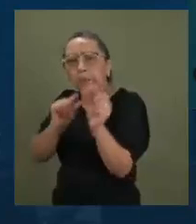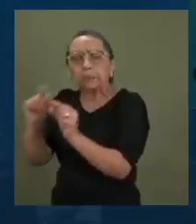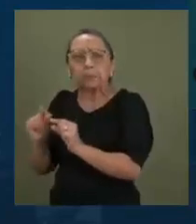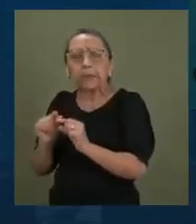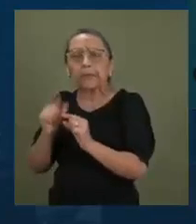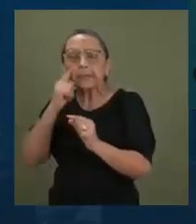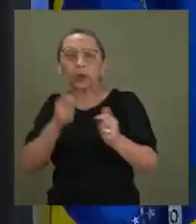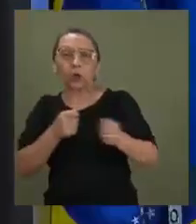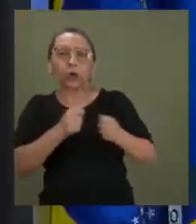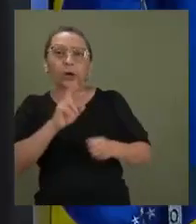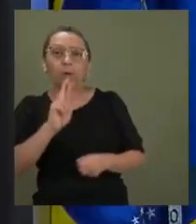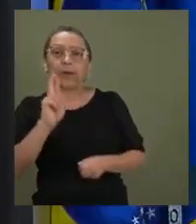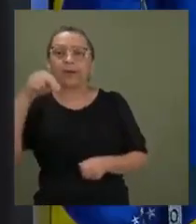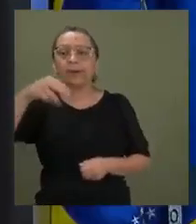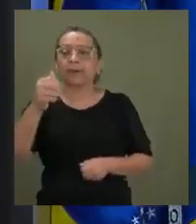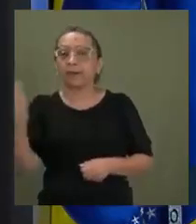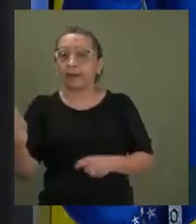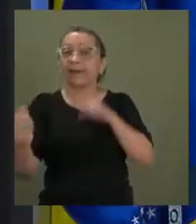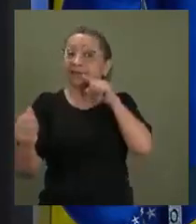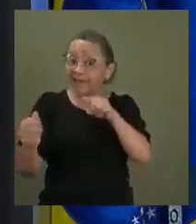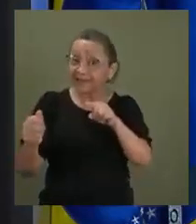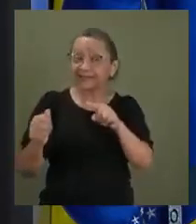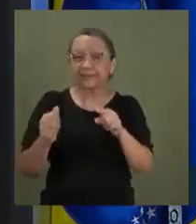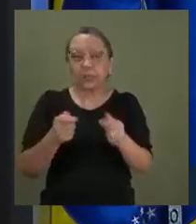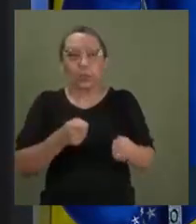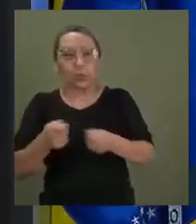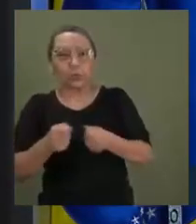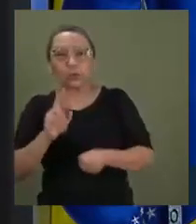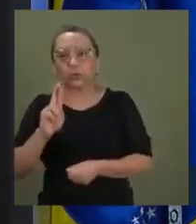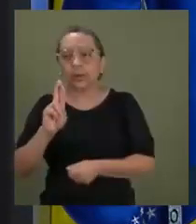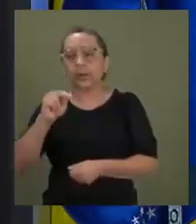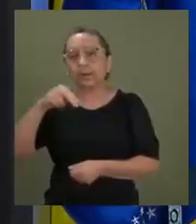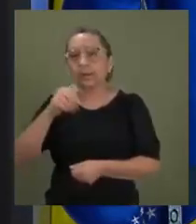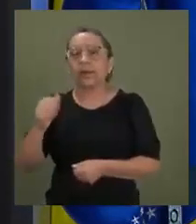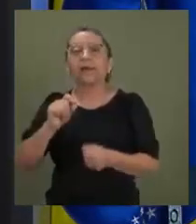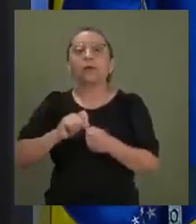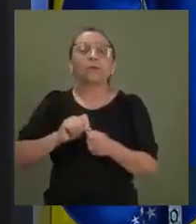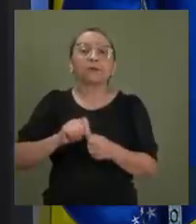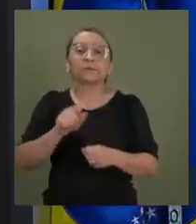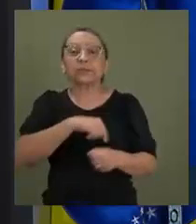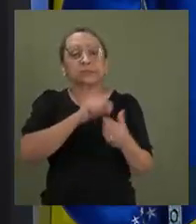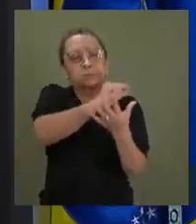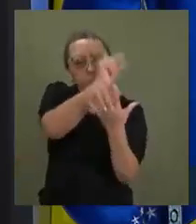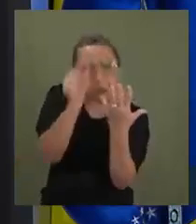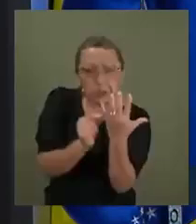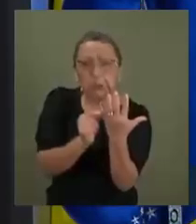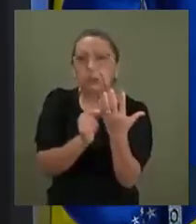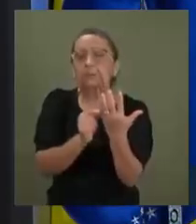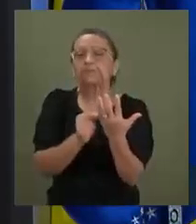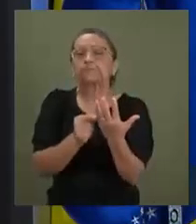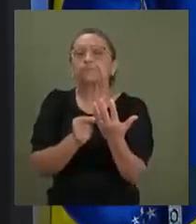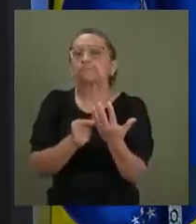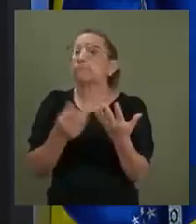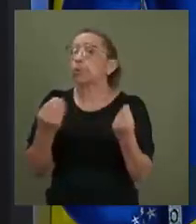o RNA. E essa estabilização do RNA é feita por essas nanopartículas lipídicas altamente